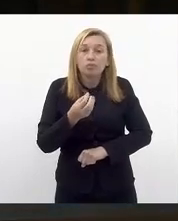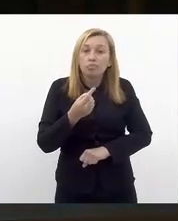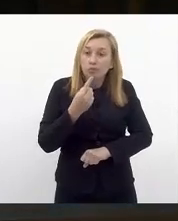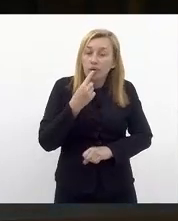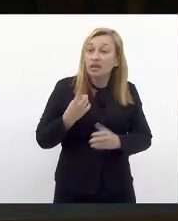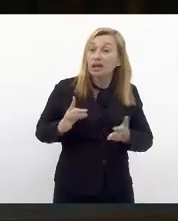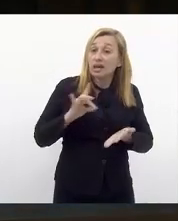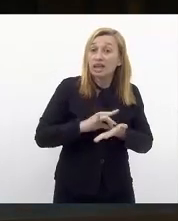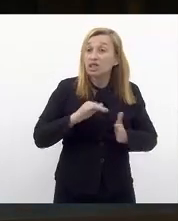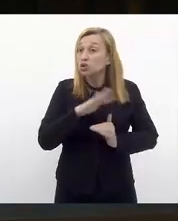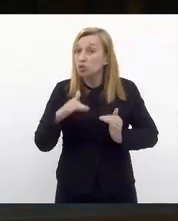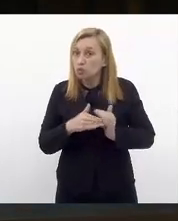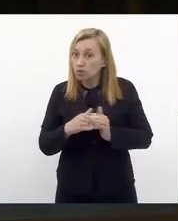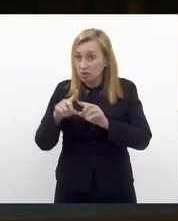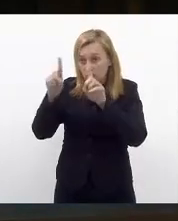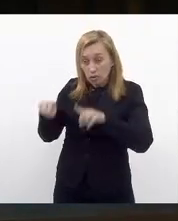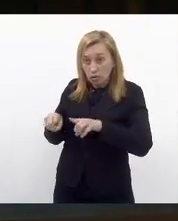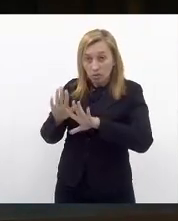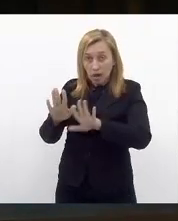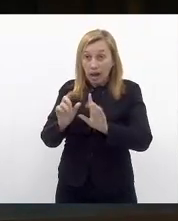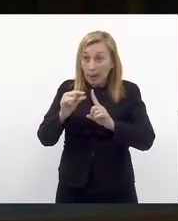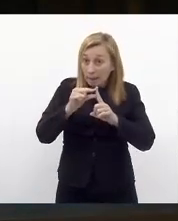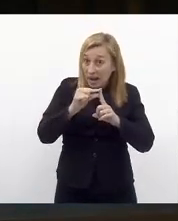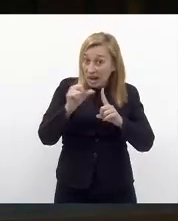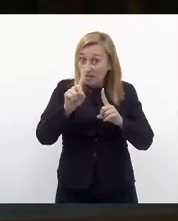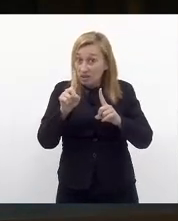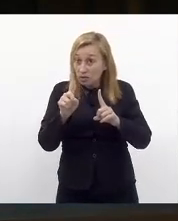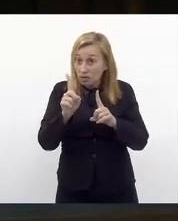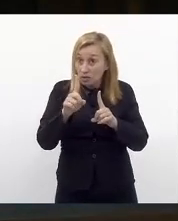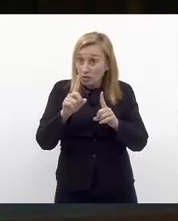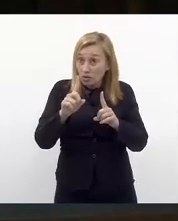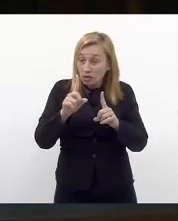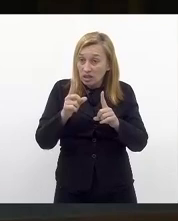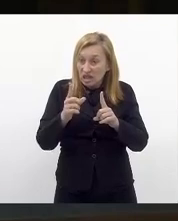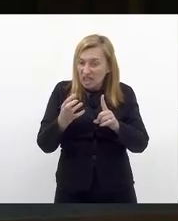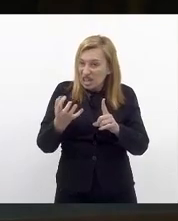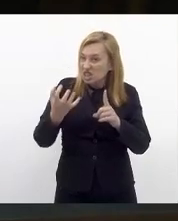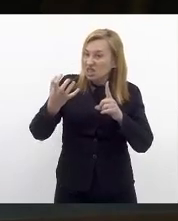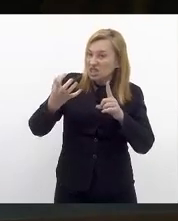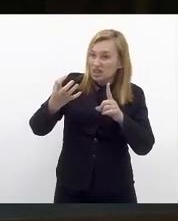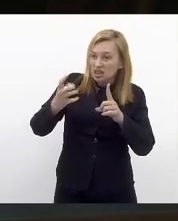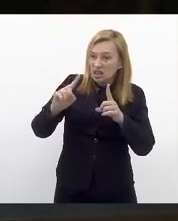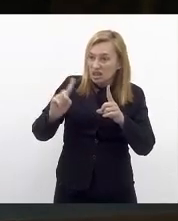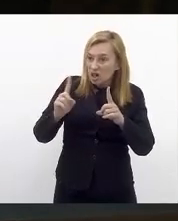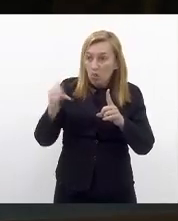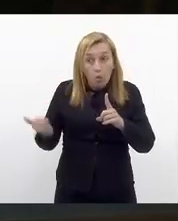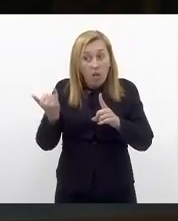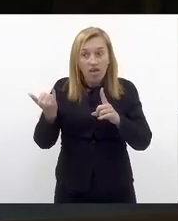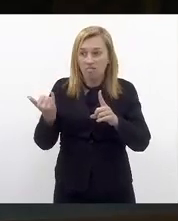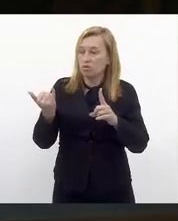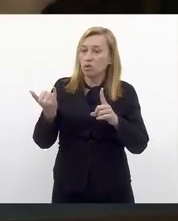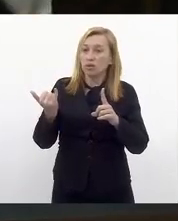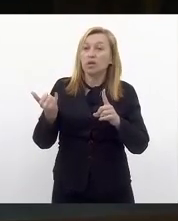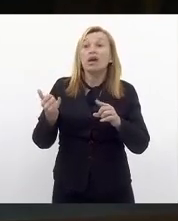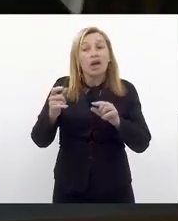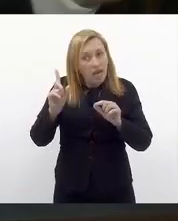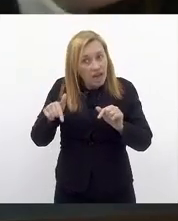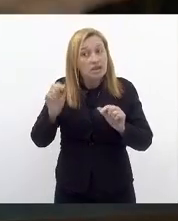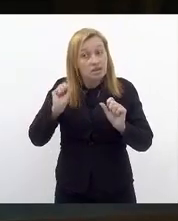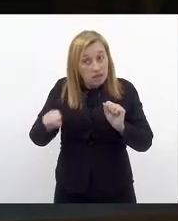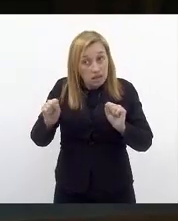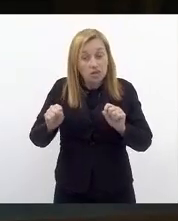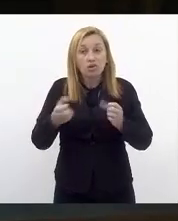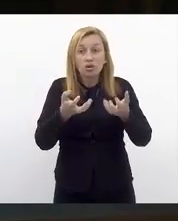de todos e não a palavra que eu disse que não quer dizer que ela não é importante ela é muito que eu quero dizer